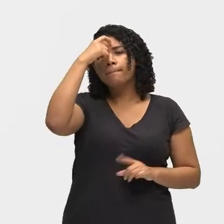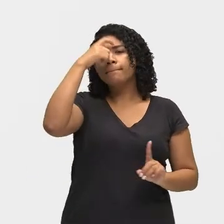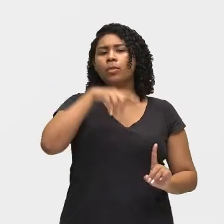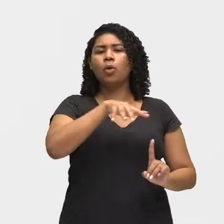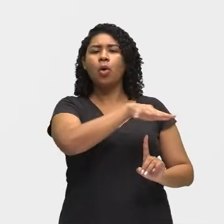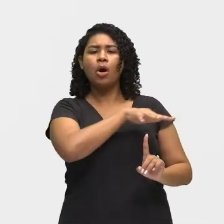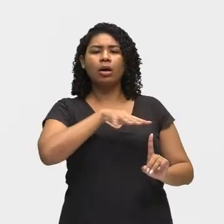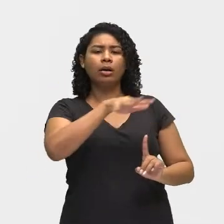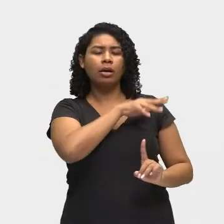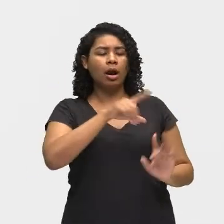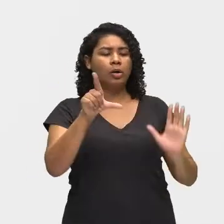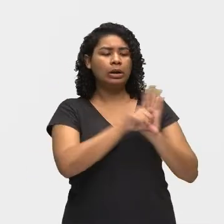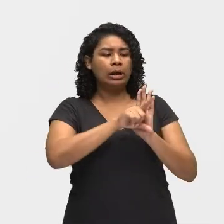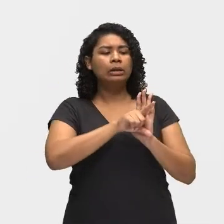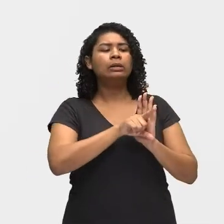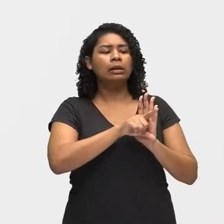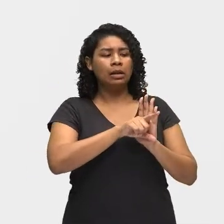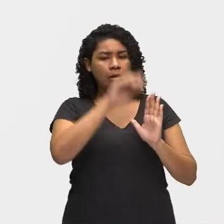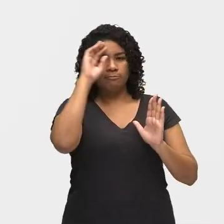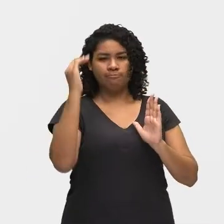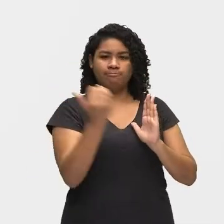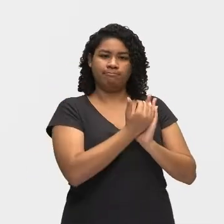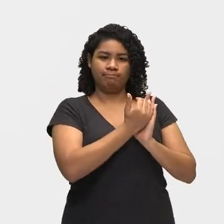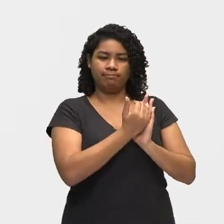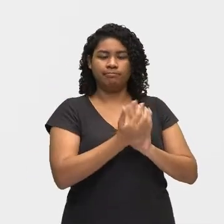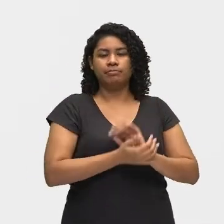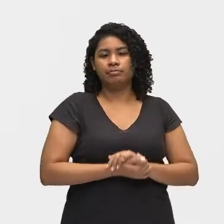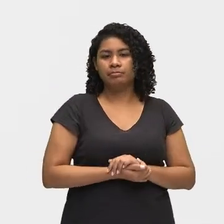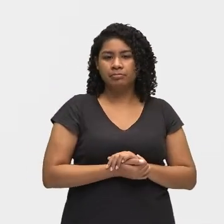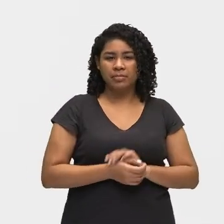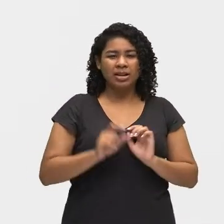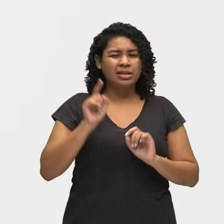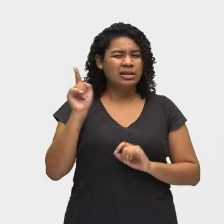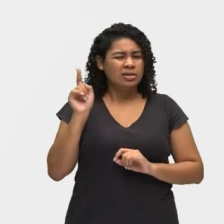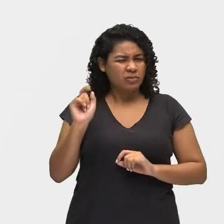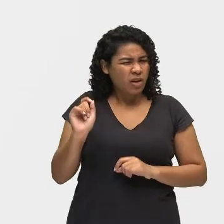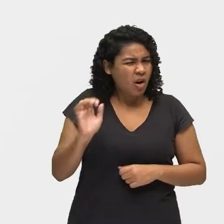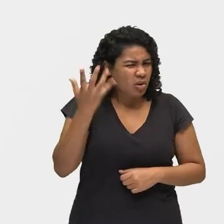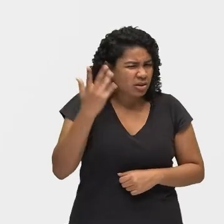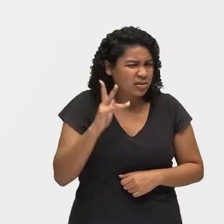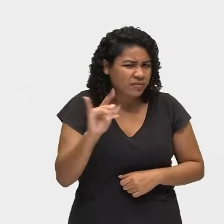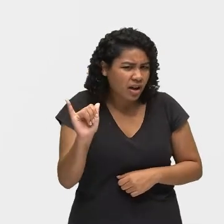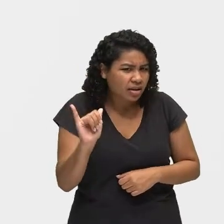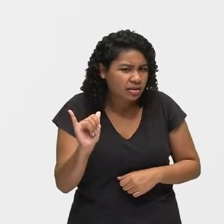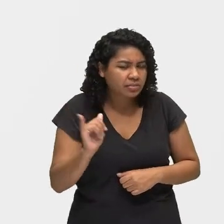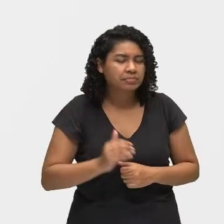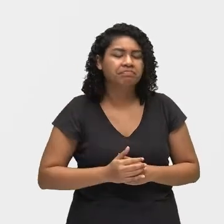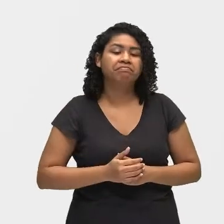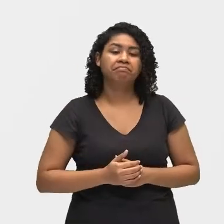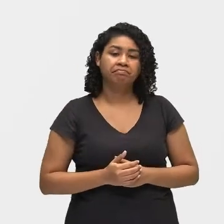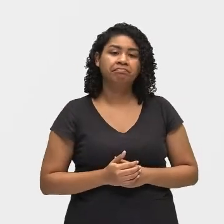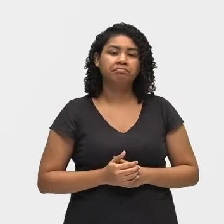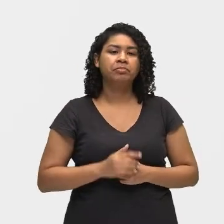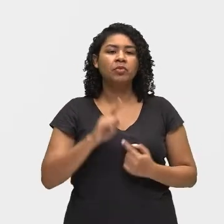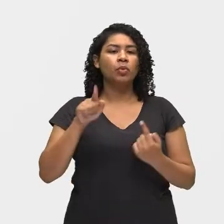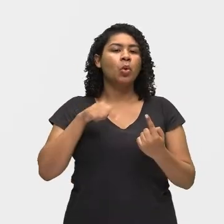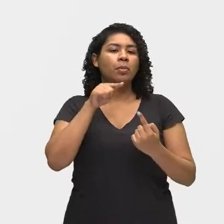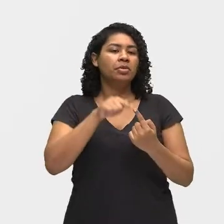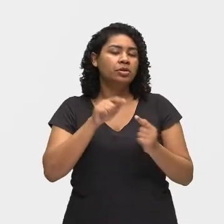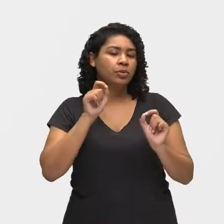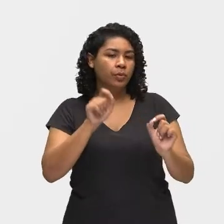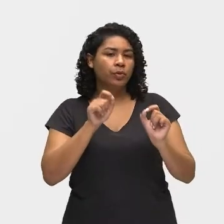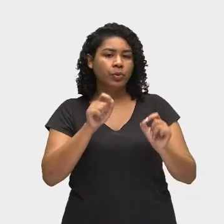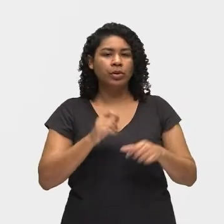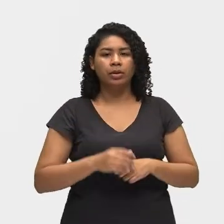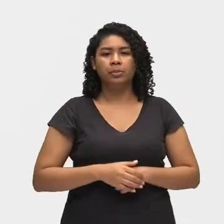a lei. Será que de fato isso vai acontecer? Vamos verificar. Então, uma das funções era representar e fazer